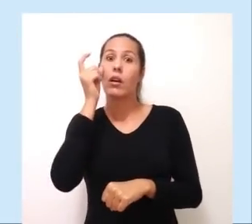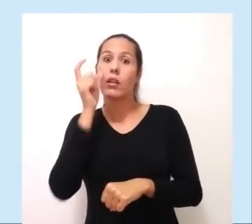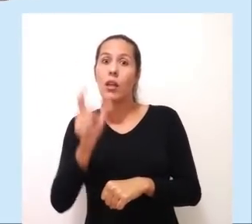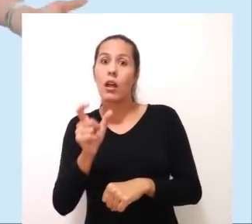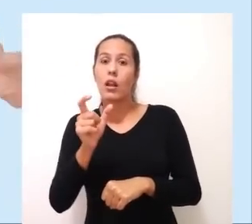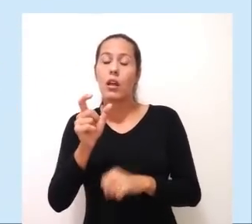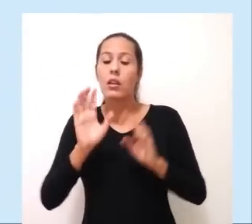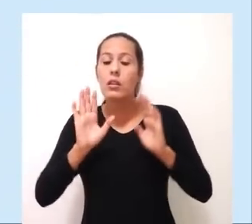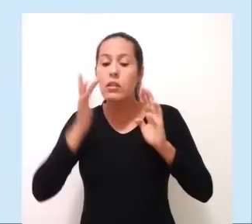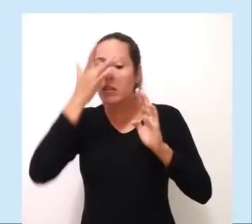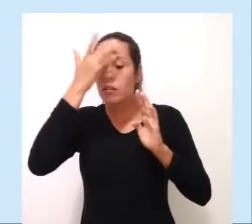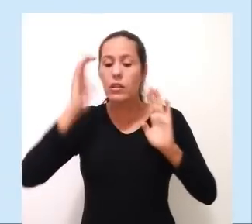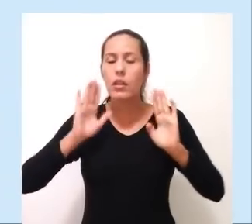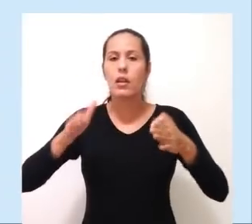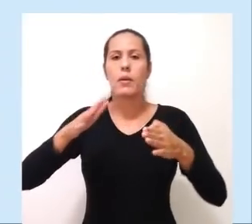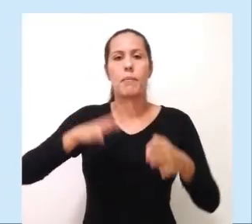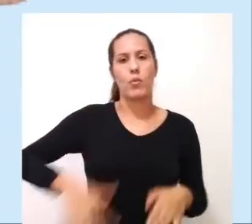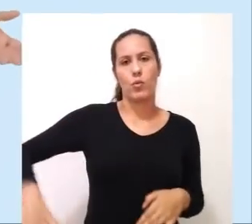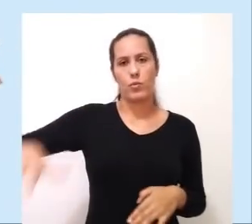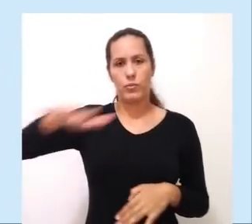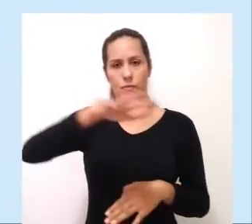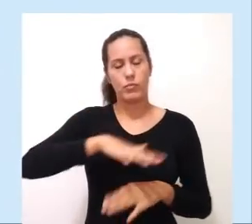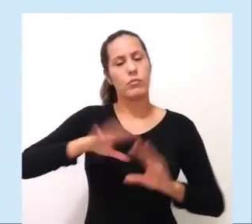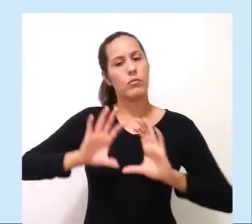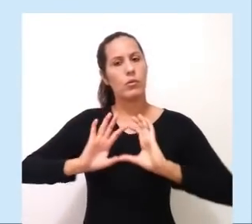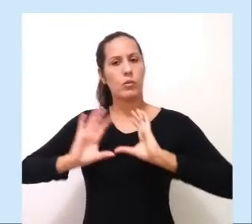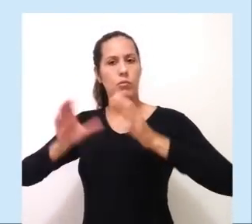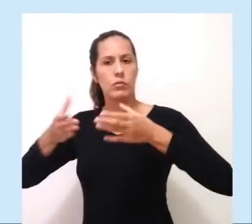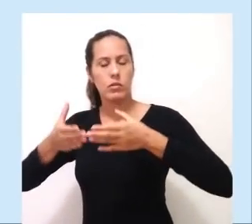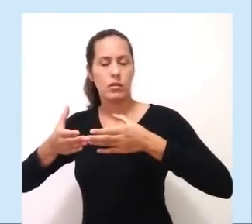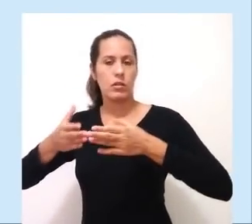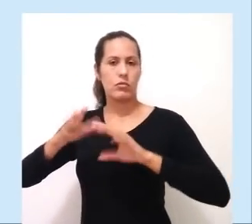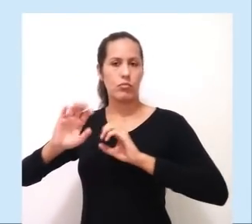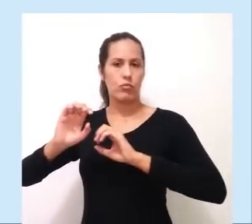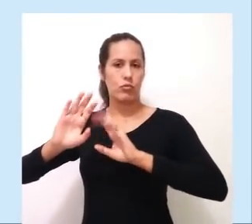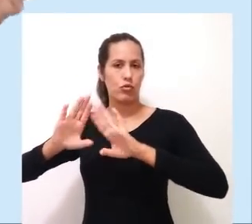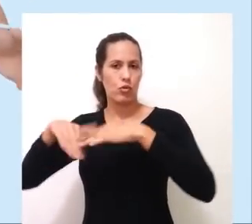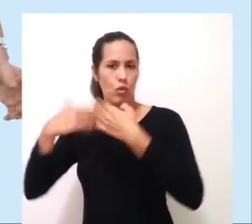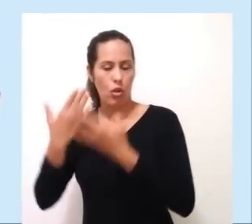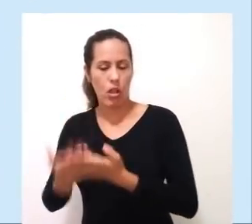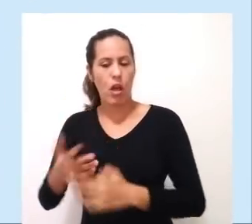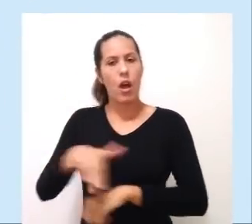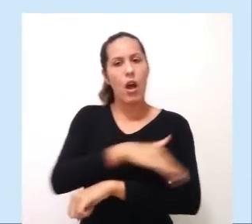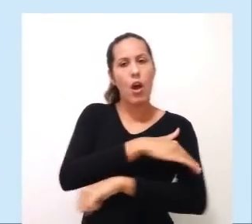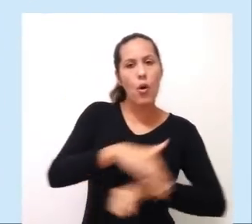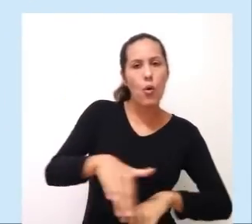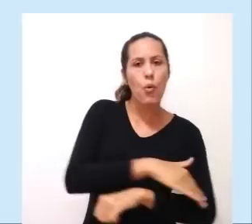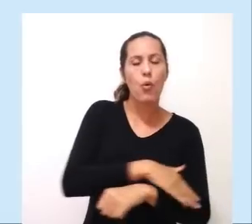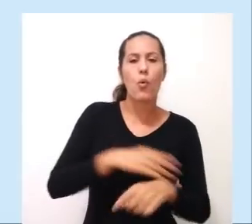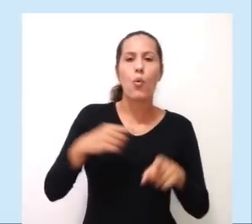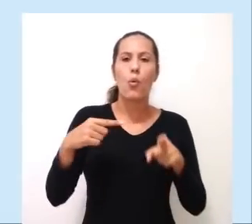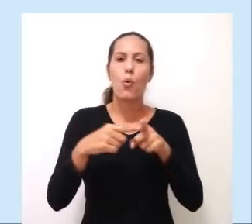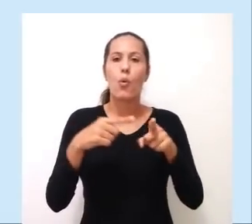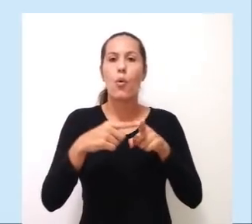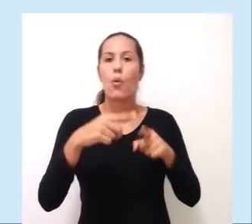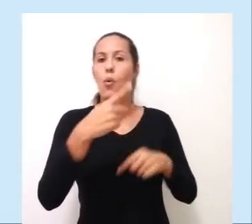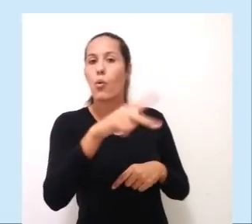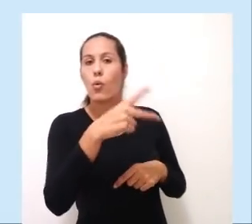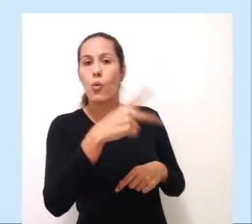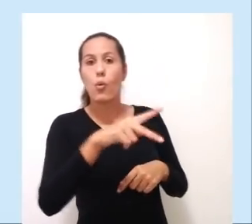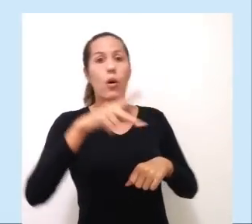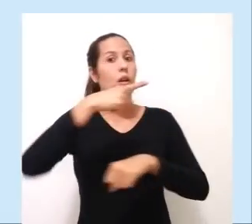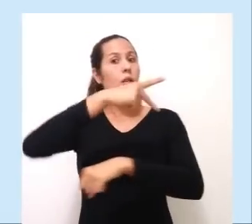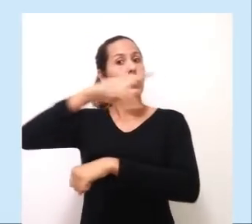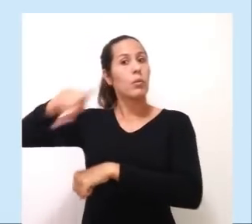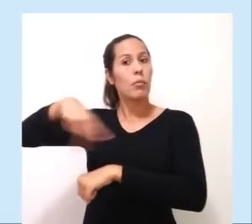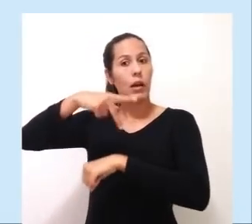de interesse público. No caso da comunidade escolar, da sua rua, do seu bairro, certo? Do